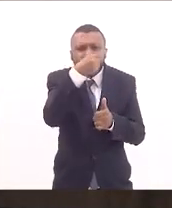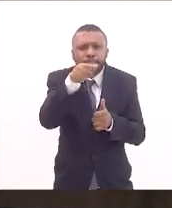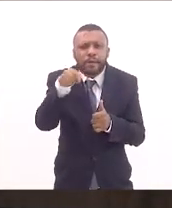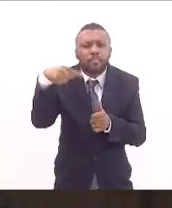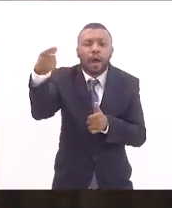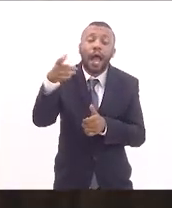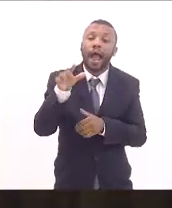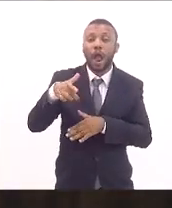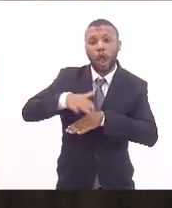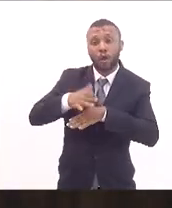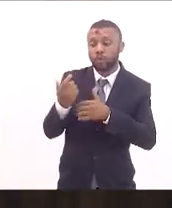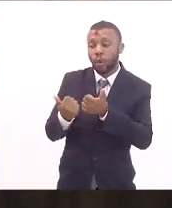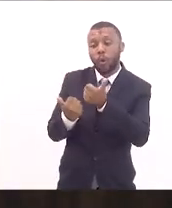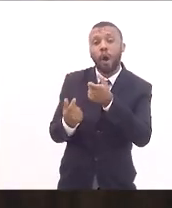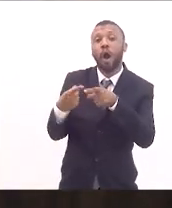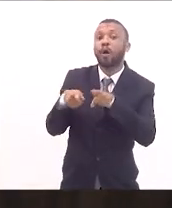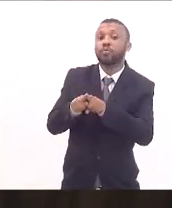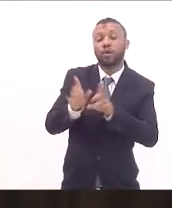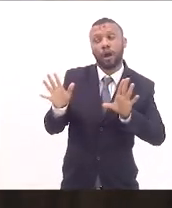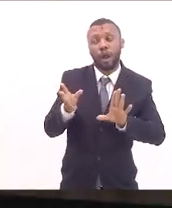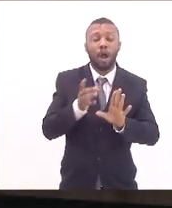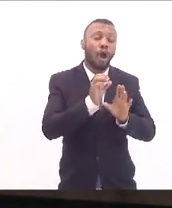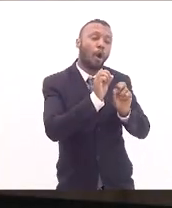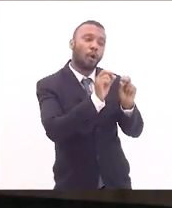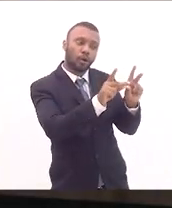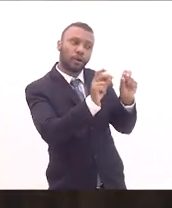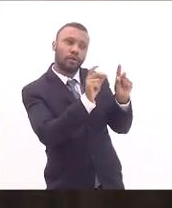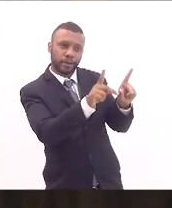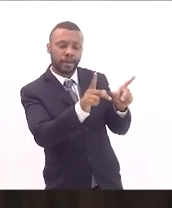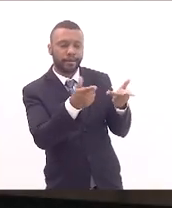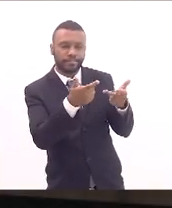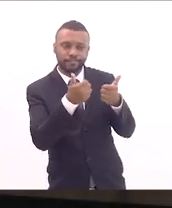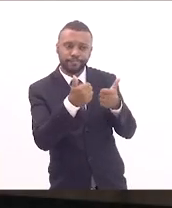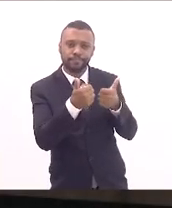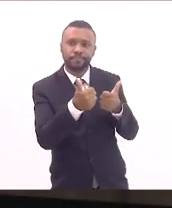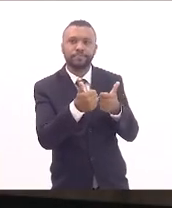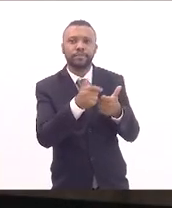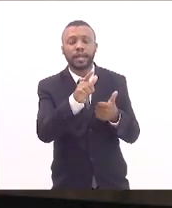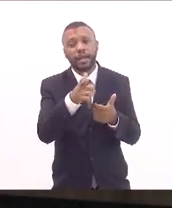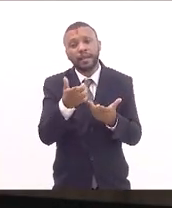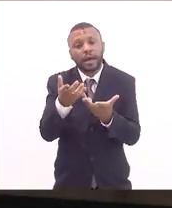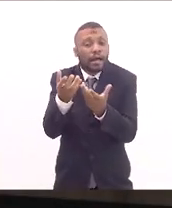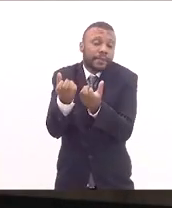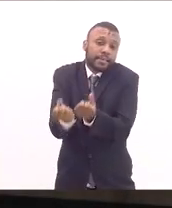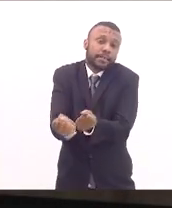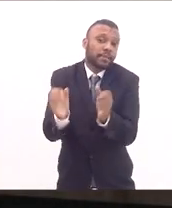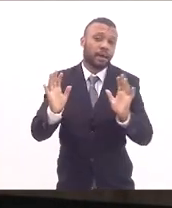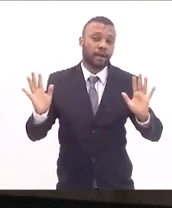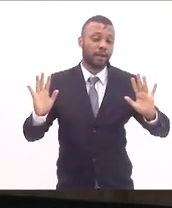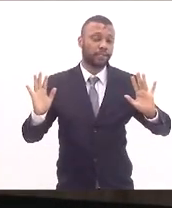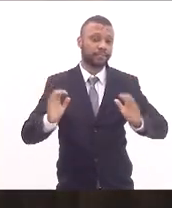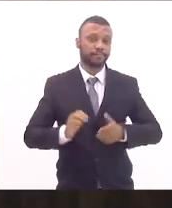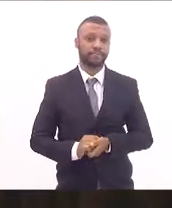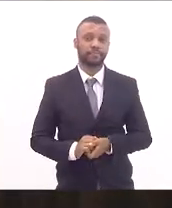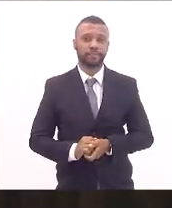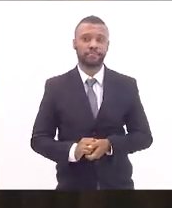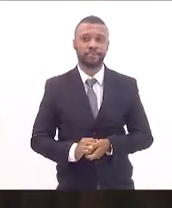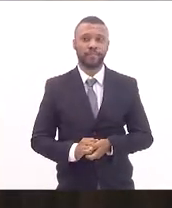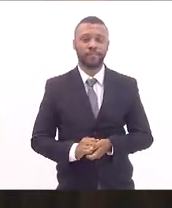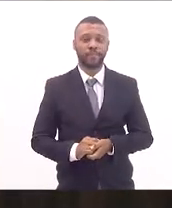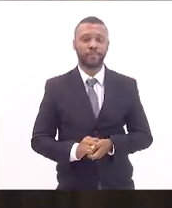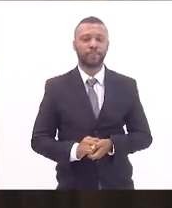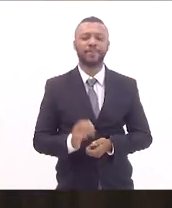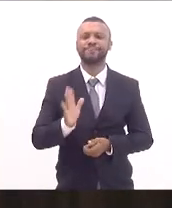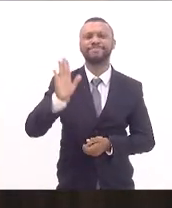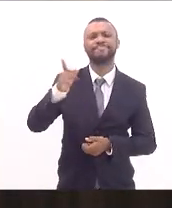sou o autor é não então logicamente aí Alguns trabalhos da hora ele iria acolher então e como e